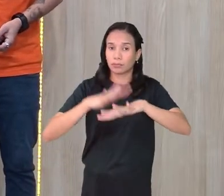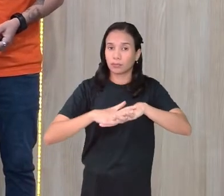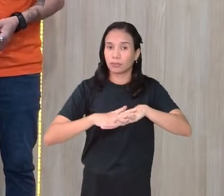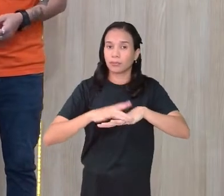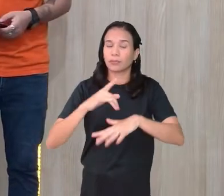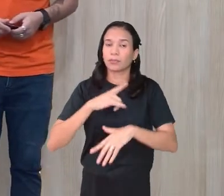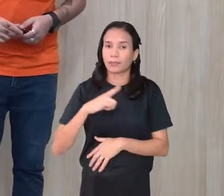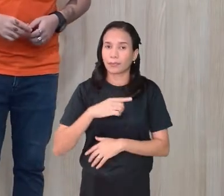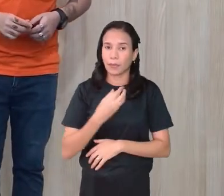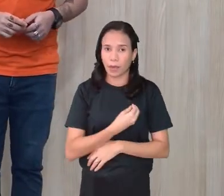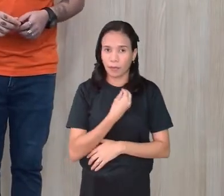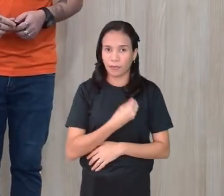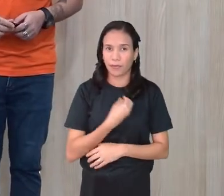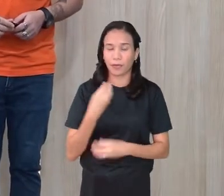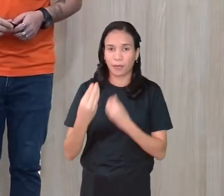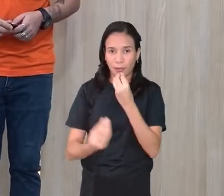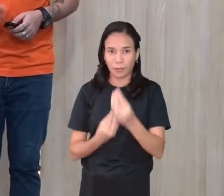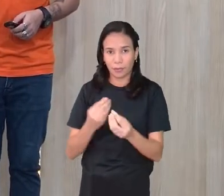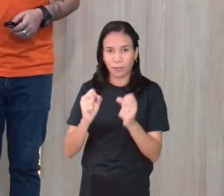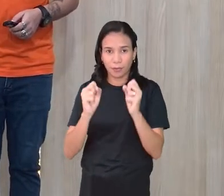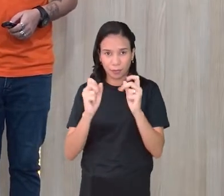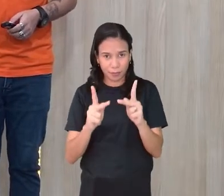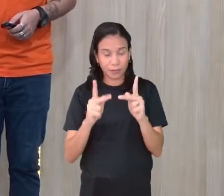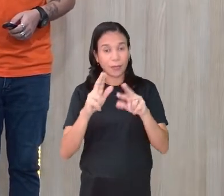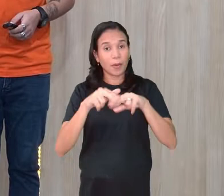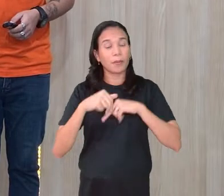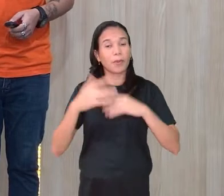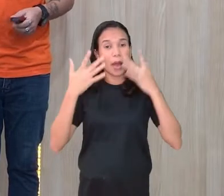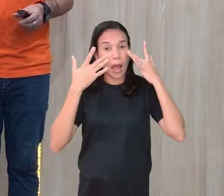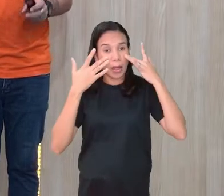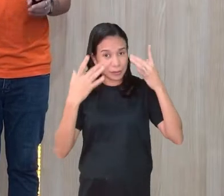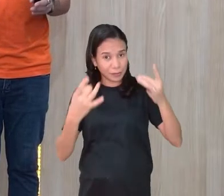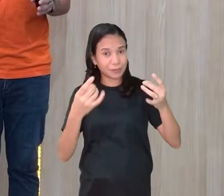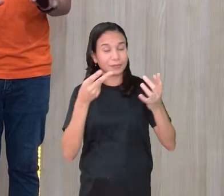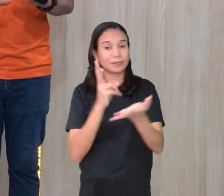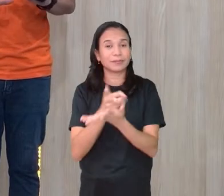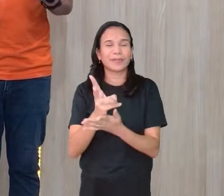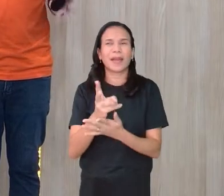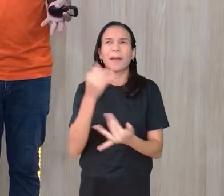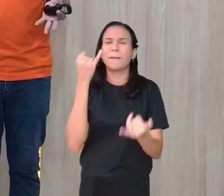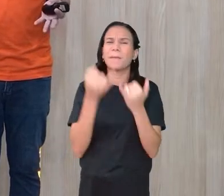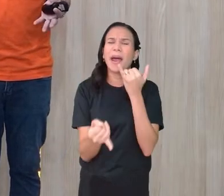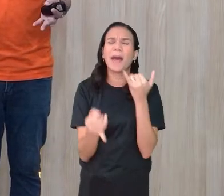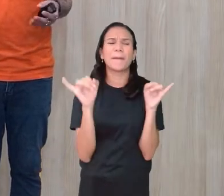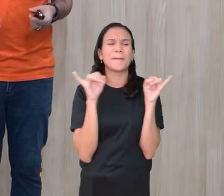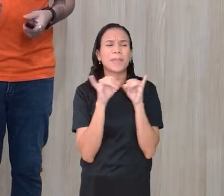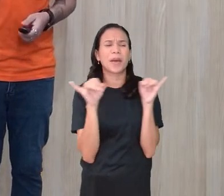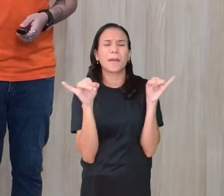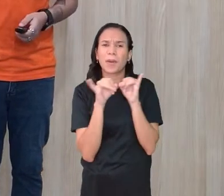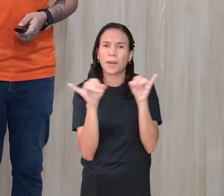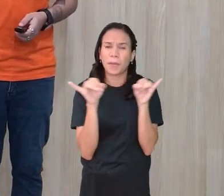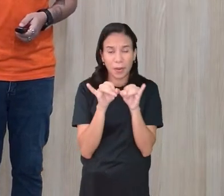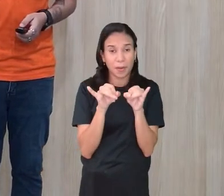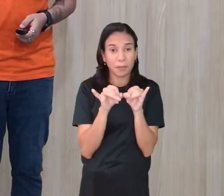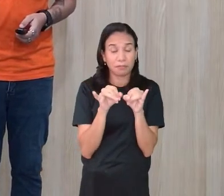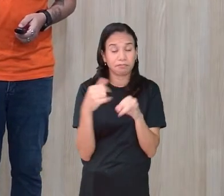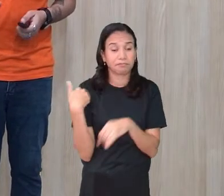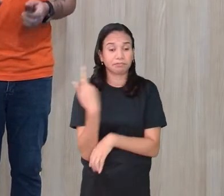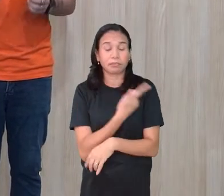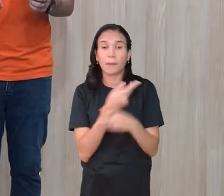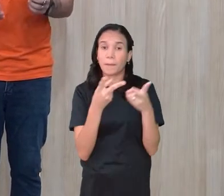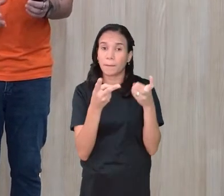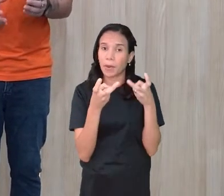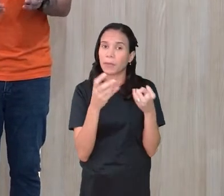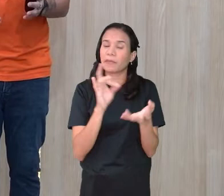eu estou falando desse daqui, tá bom? Então, fica atento a isso, porque parece besteira no primeiro momento, mas a gente vai perceber que